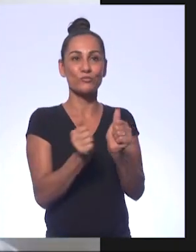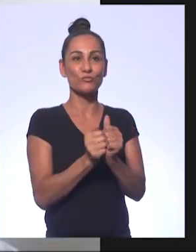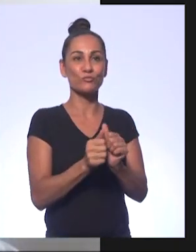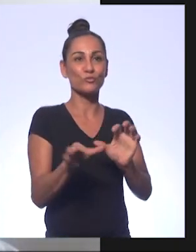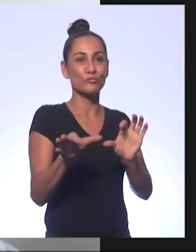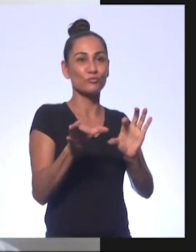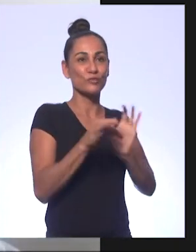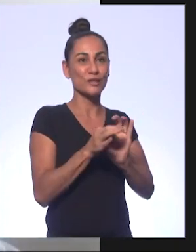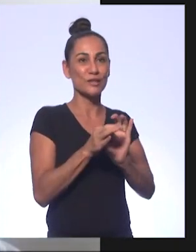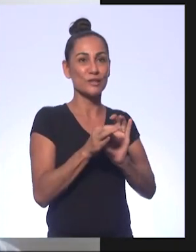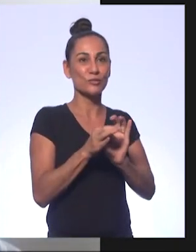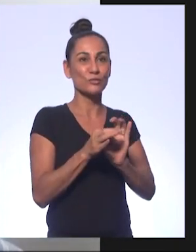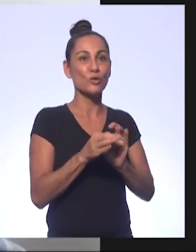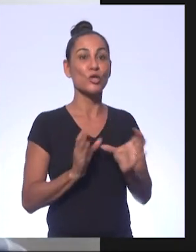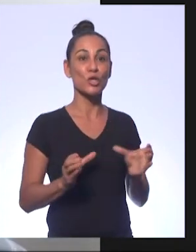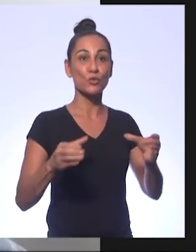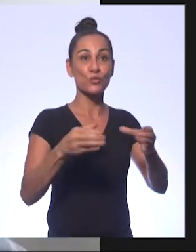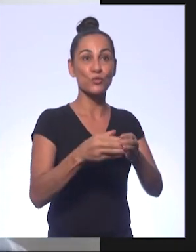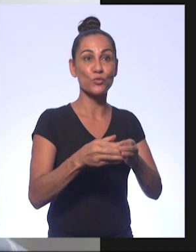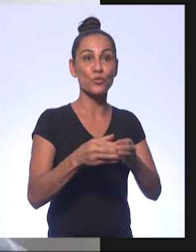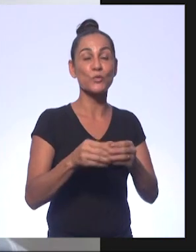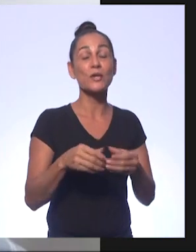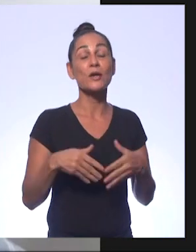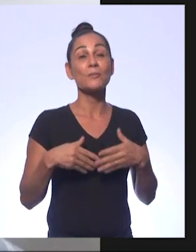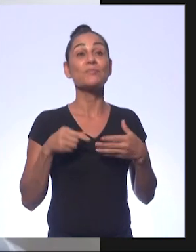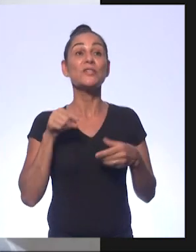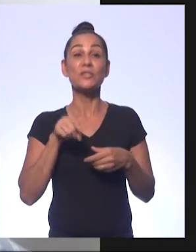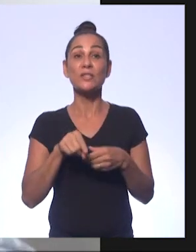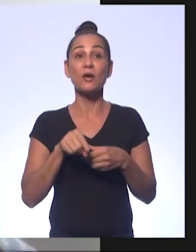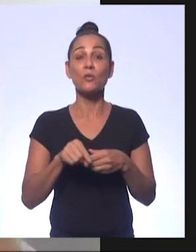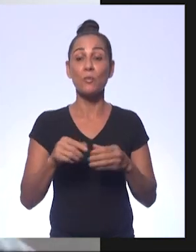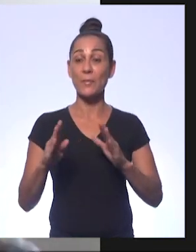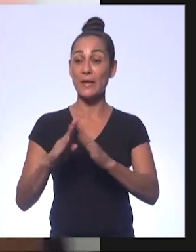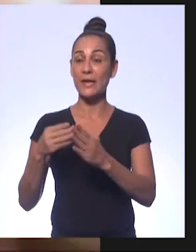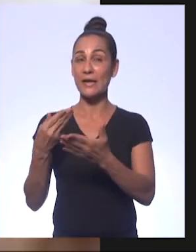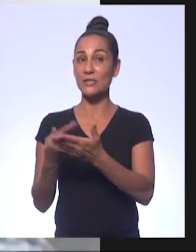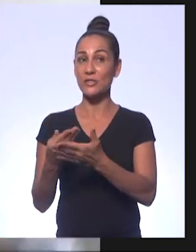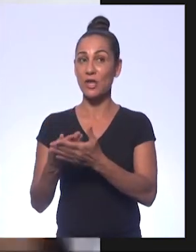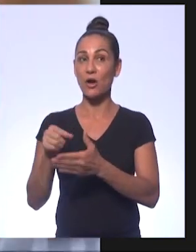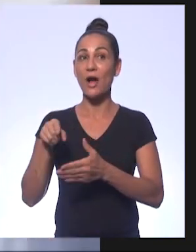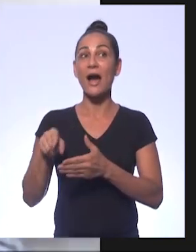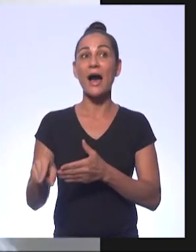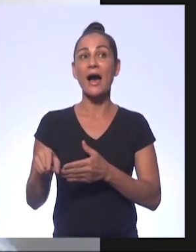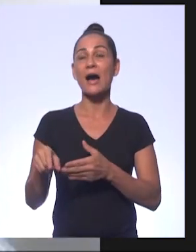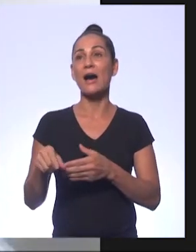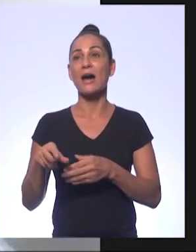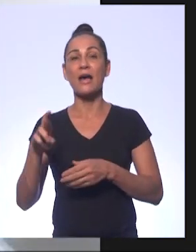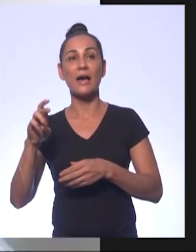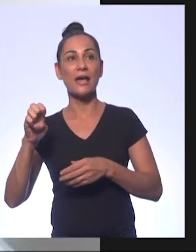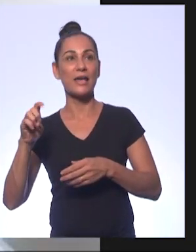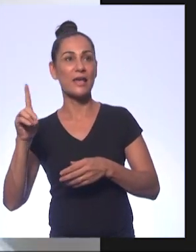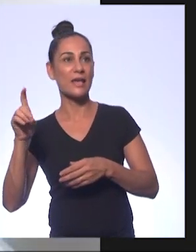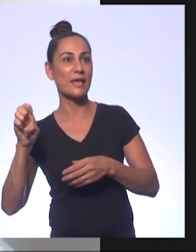coletivo sistematizado, de tal maneira que quando a escola, a rede, a regional, sei lá, qualquer